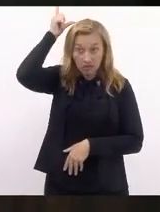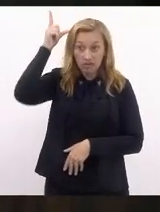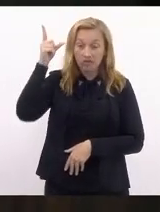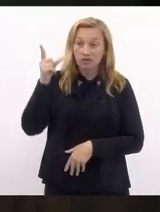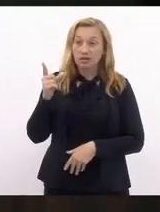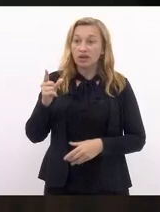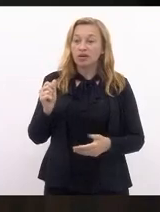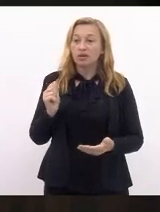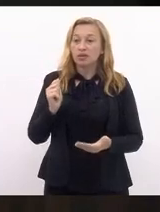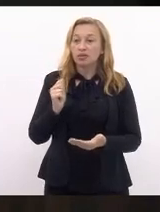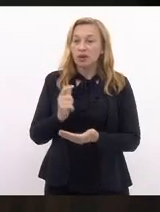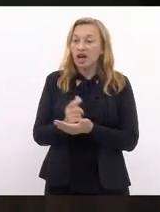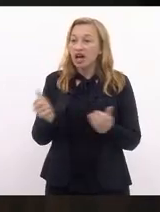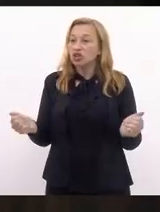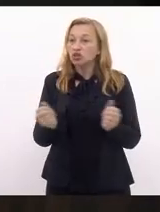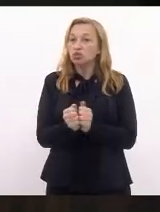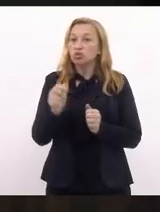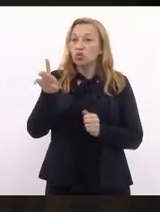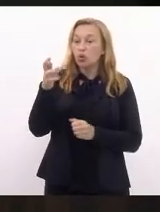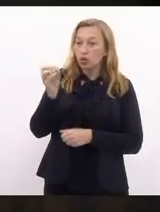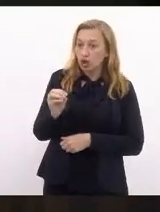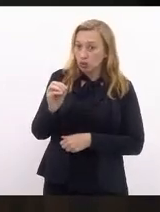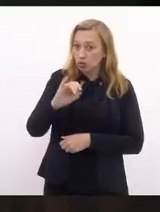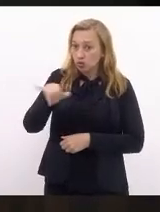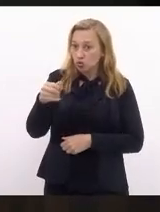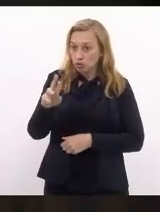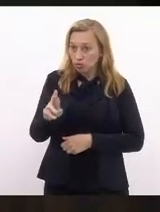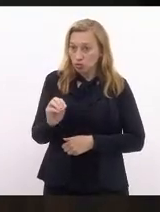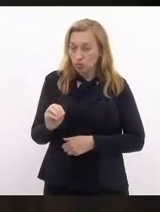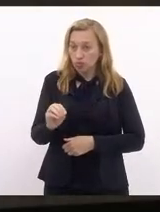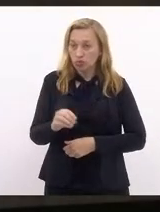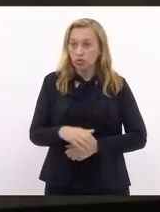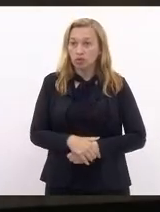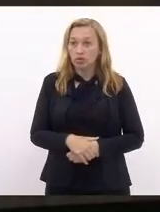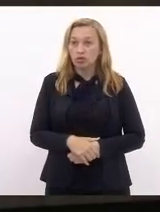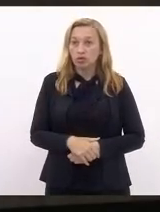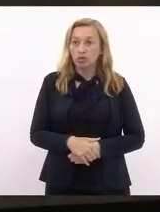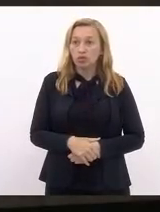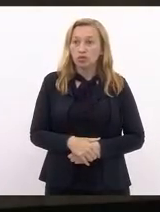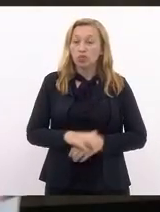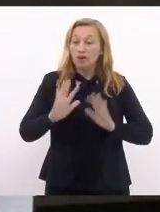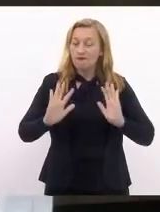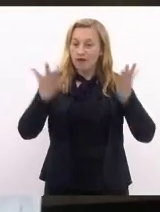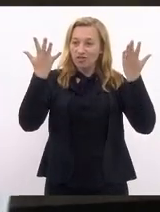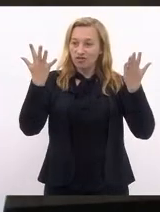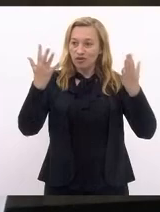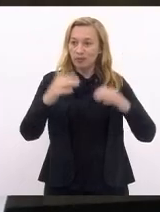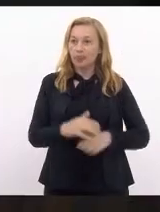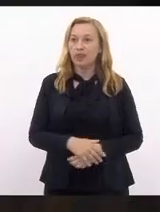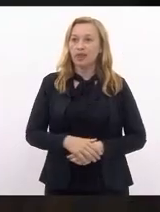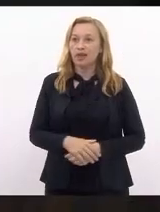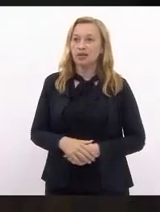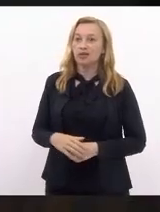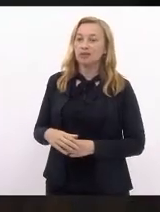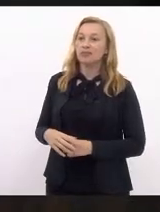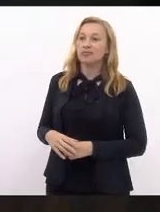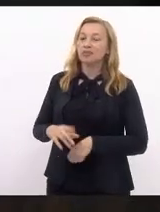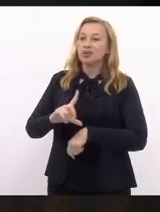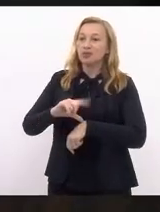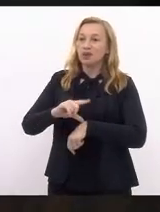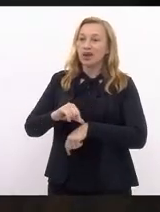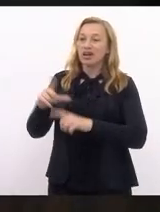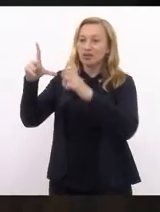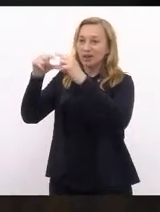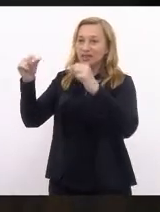Patrocinar junto o Eurico Júnior uma comemoração e em Brasília 19 horas